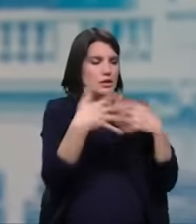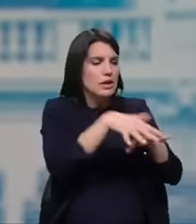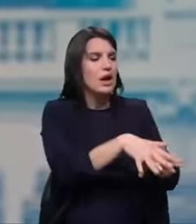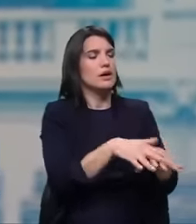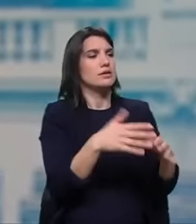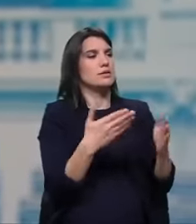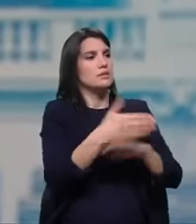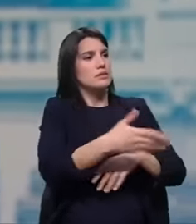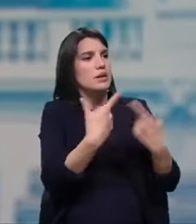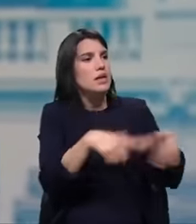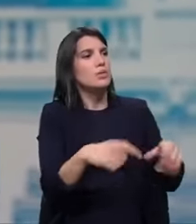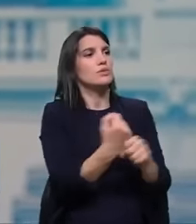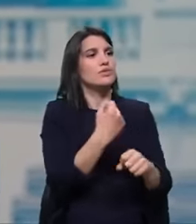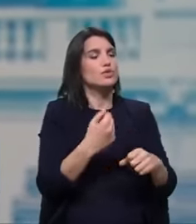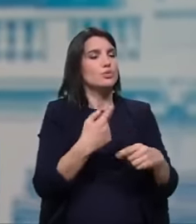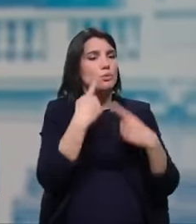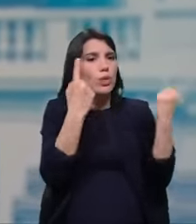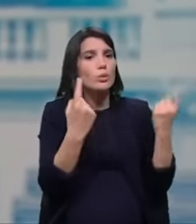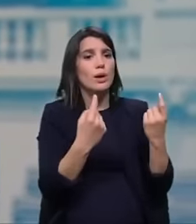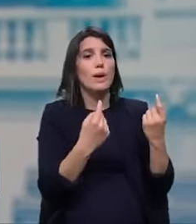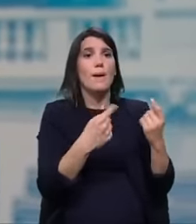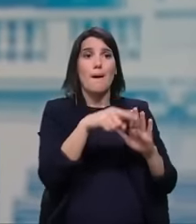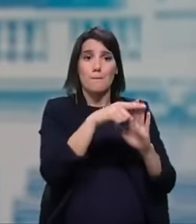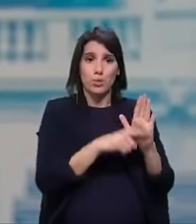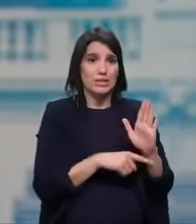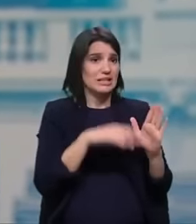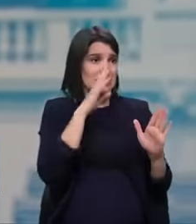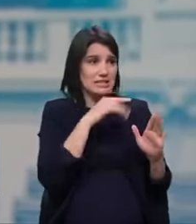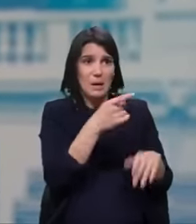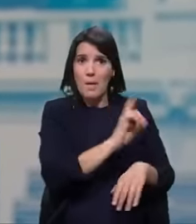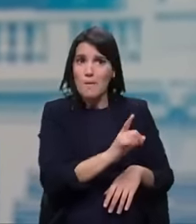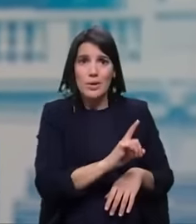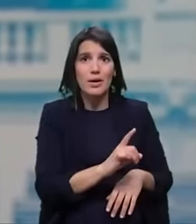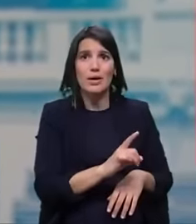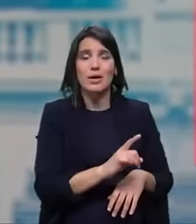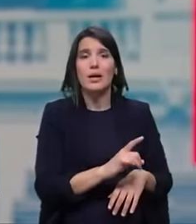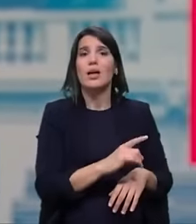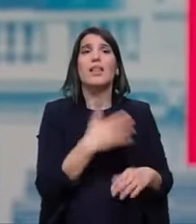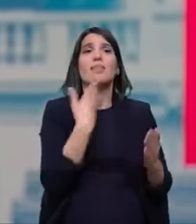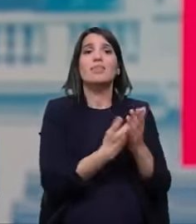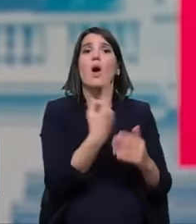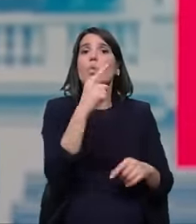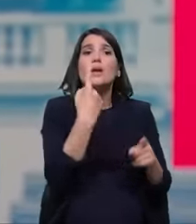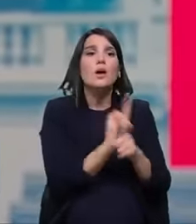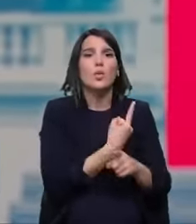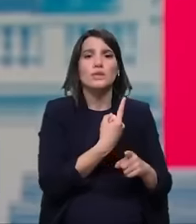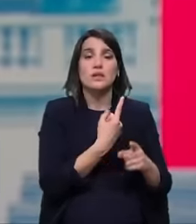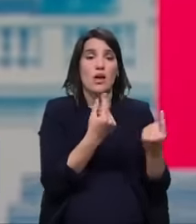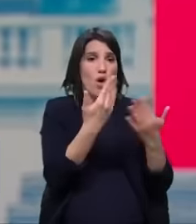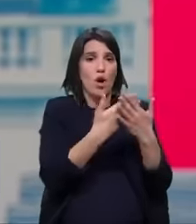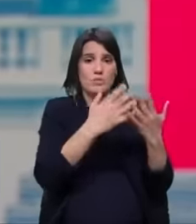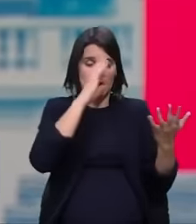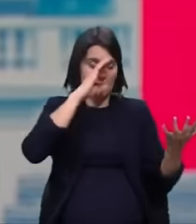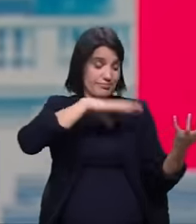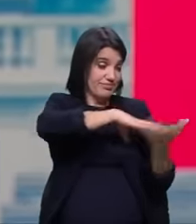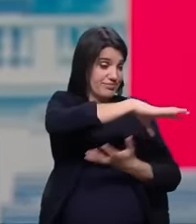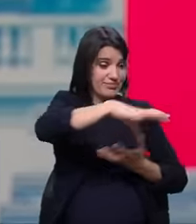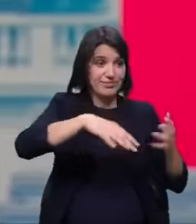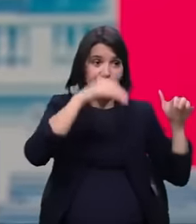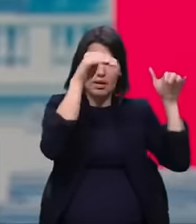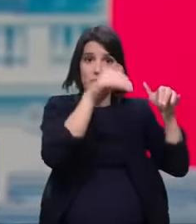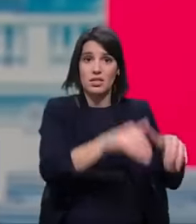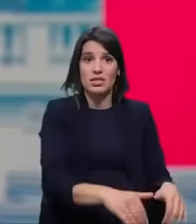a serviços públicos, todas as políticas que não vão neste sentido só fazem uma coisa: caos na economia, caos